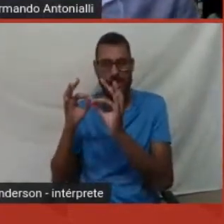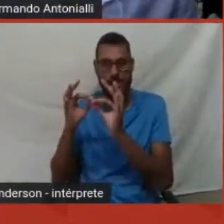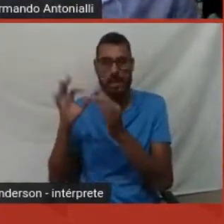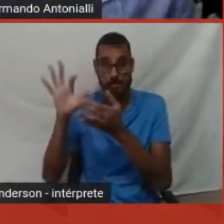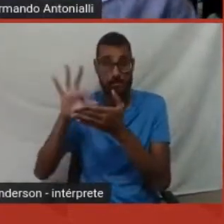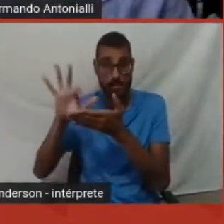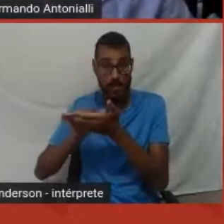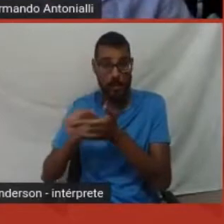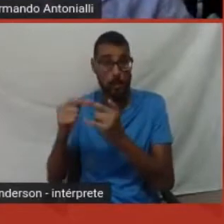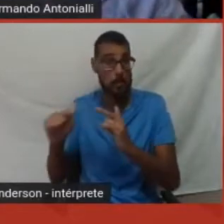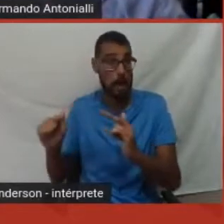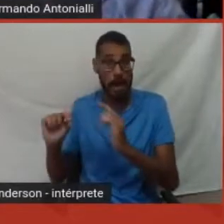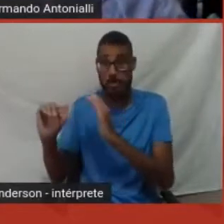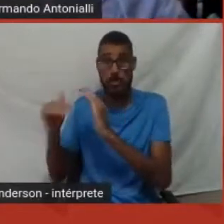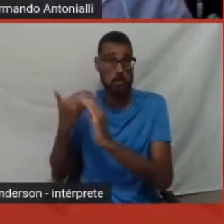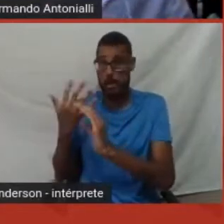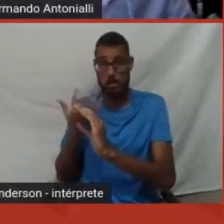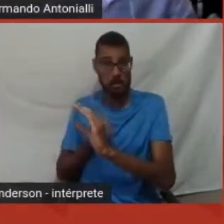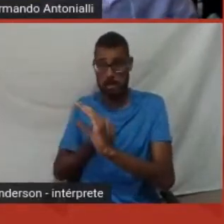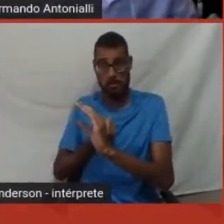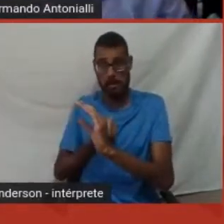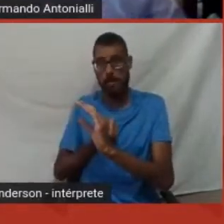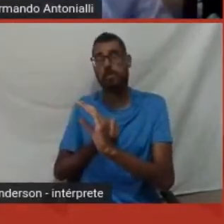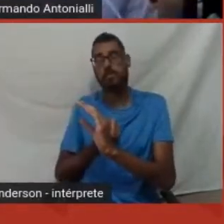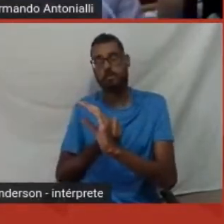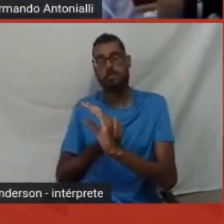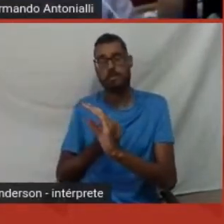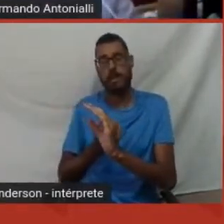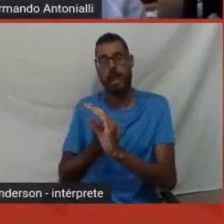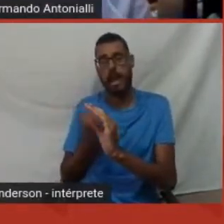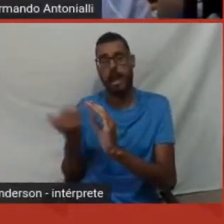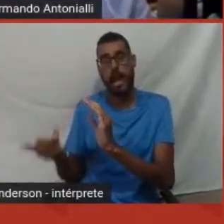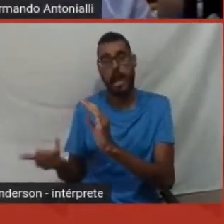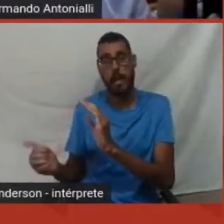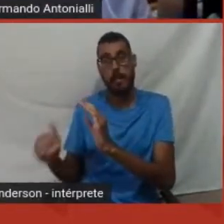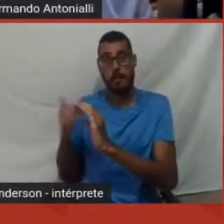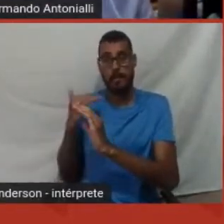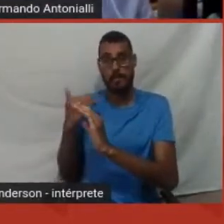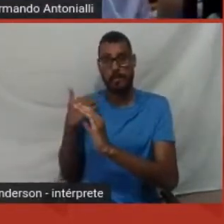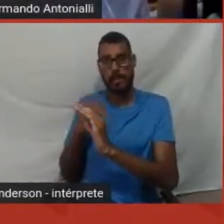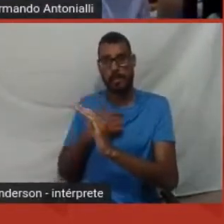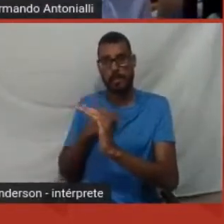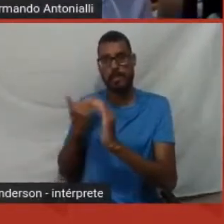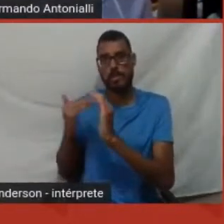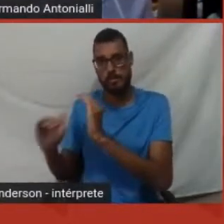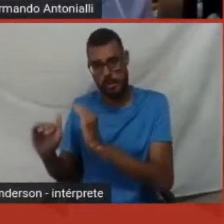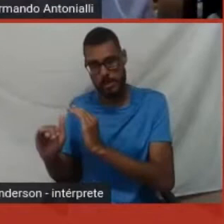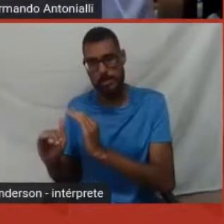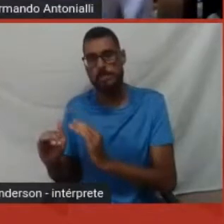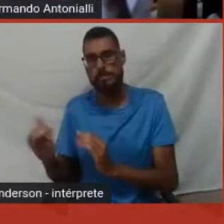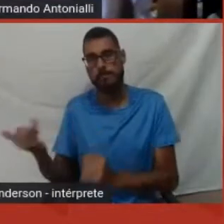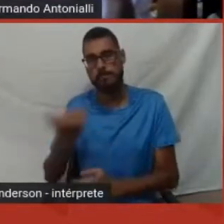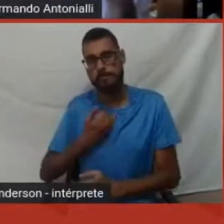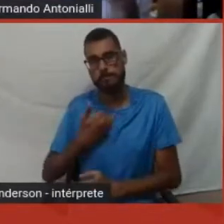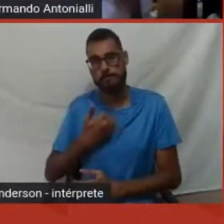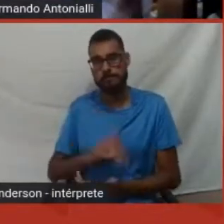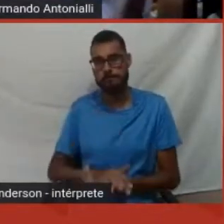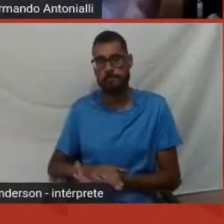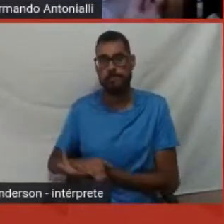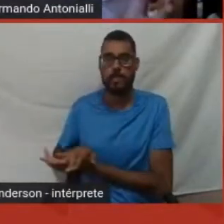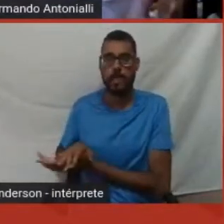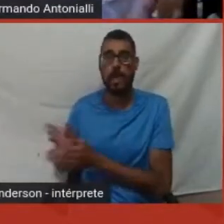em instantes. Essa é a ideia. Muitíssimo obrigado. Voltando para falar um pouquinho mais dos pequenos grupos,